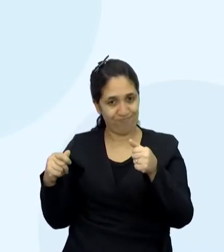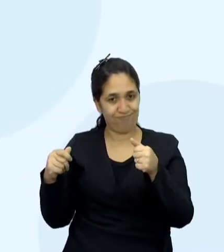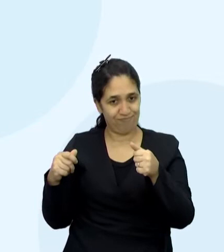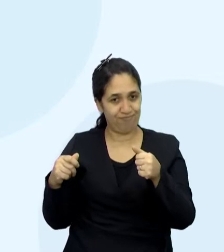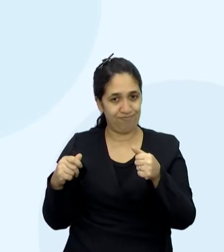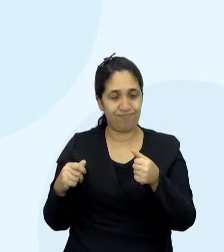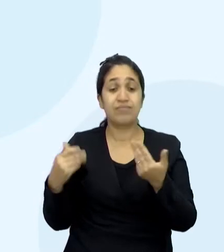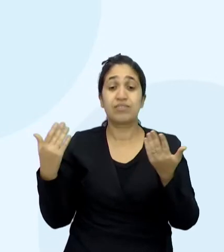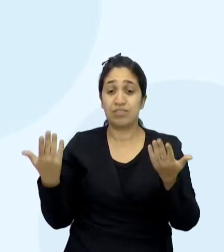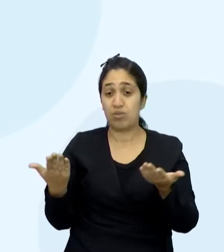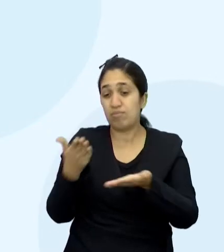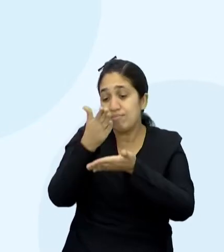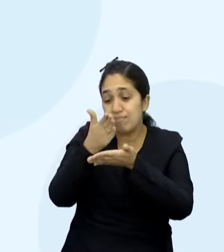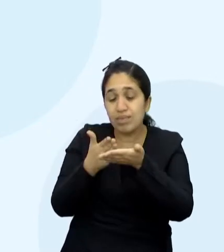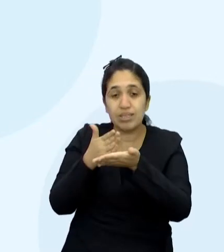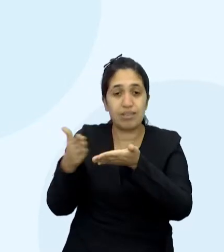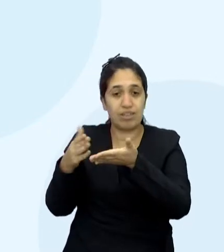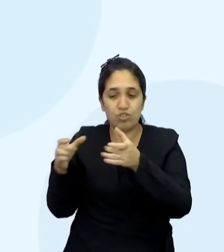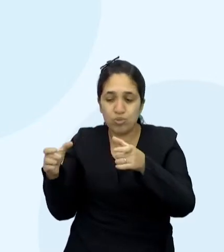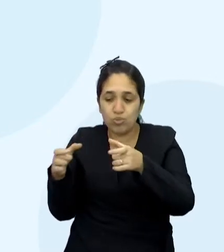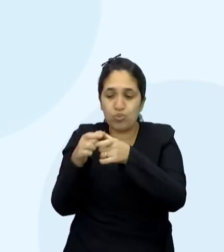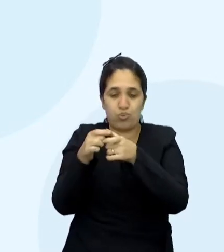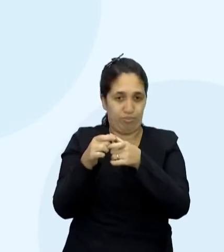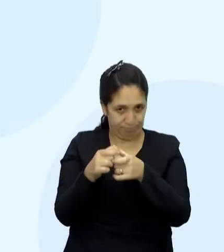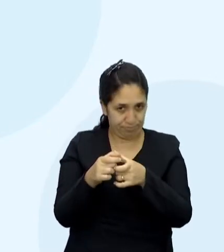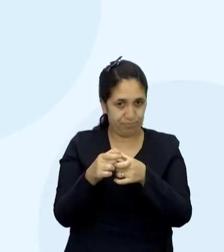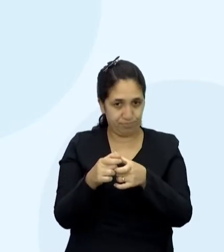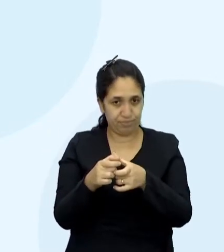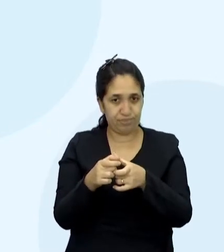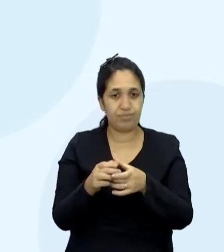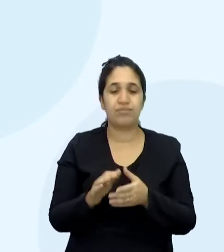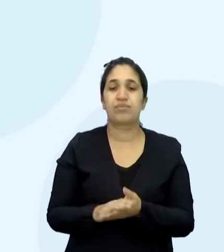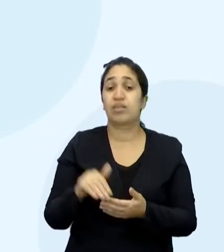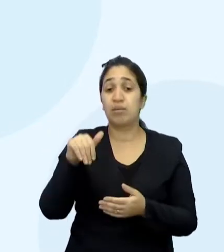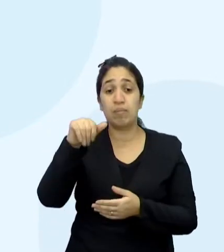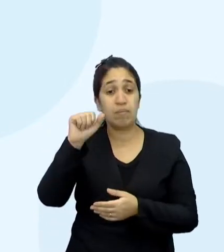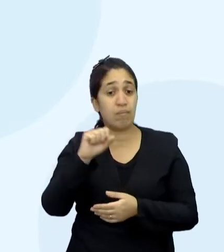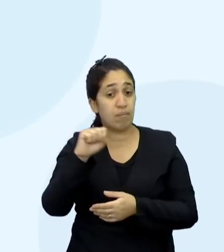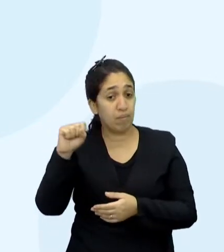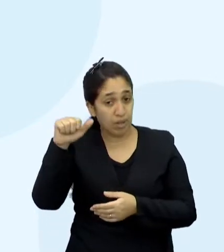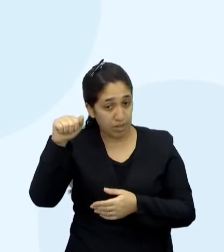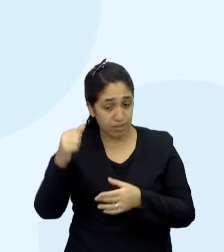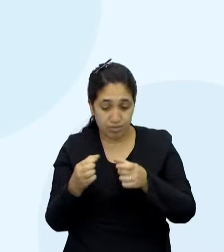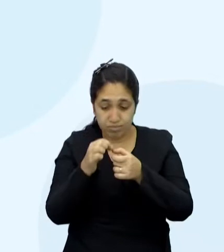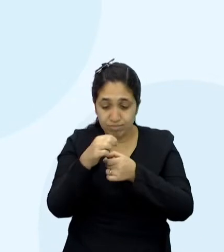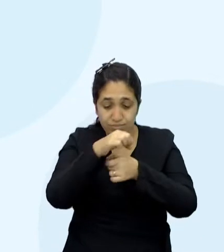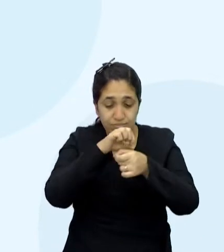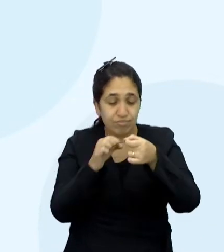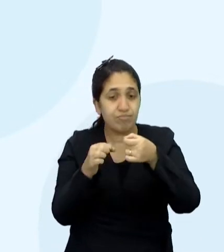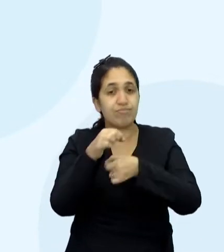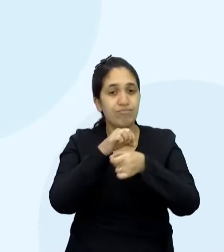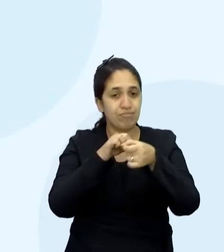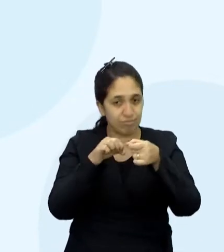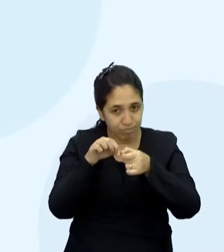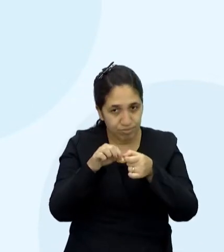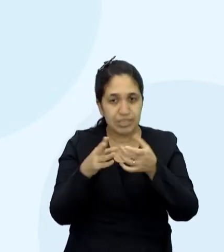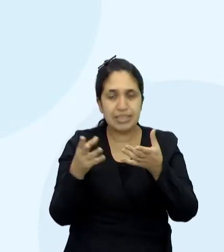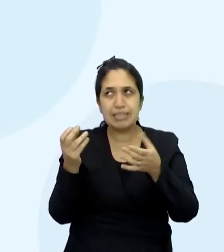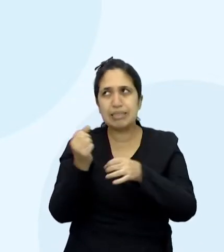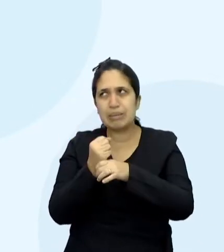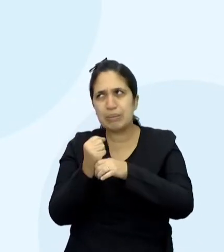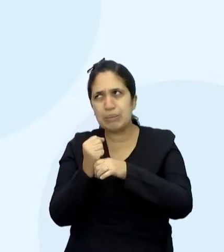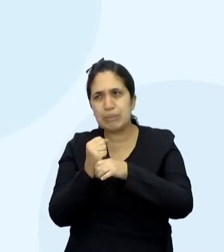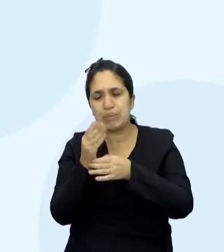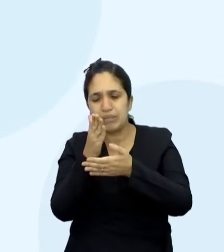original, ou seja, perca metade da sua massa, tá bom? Então, para que a massa de uma certa matéria aí, de material